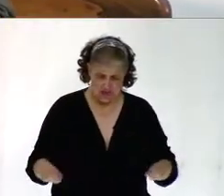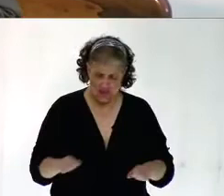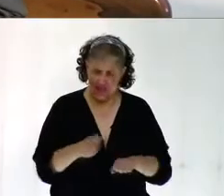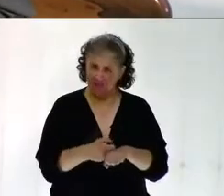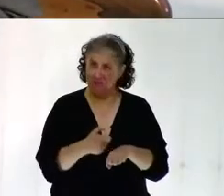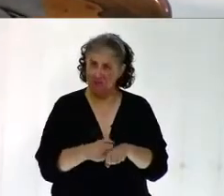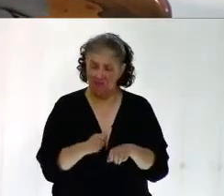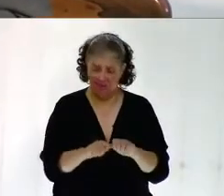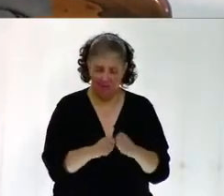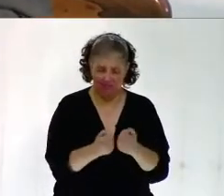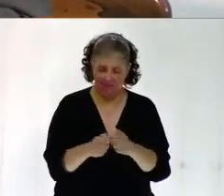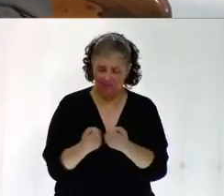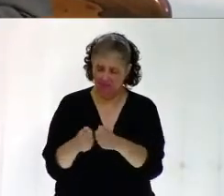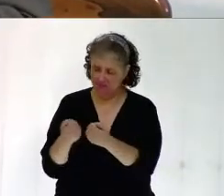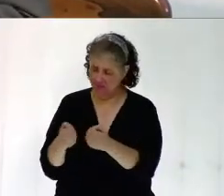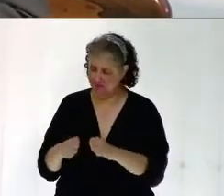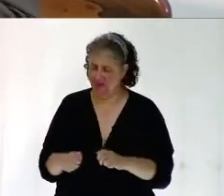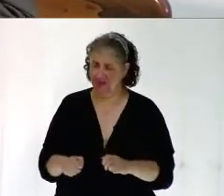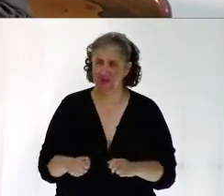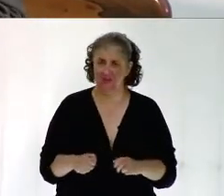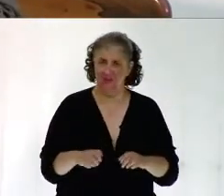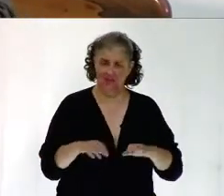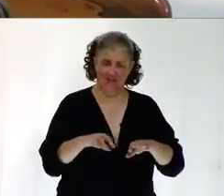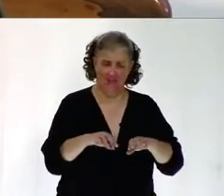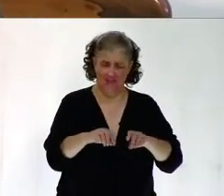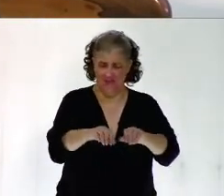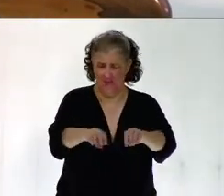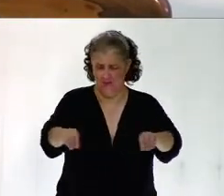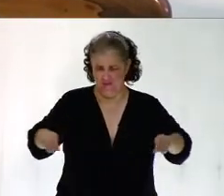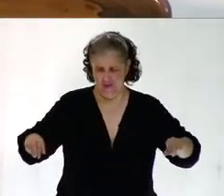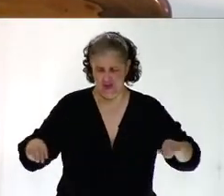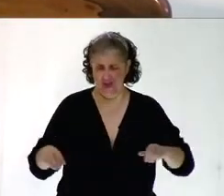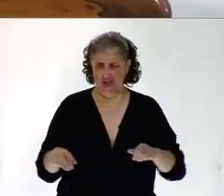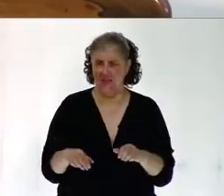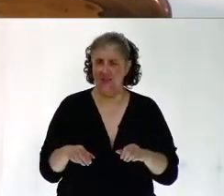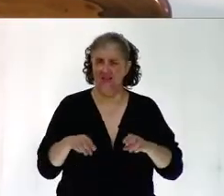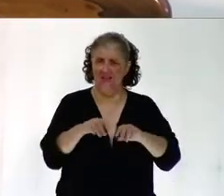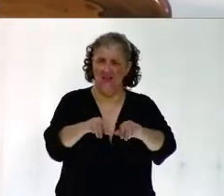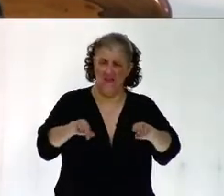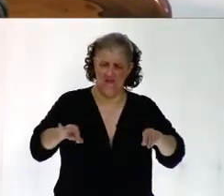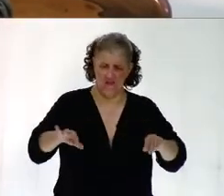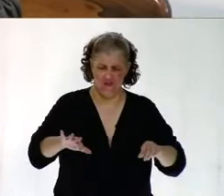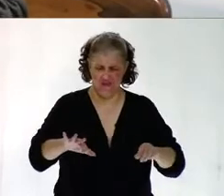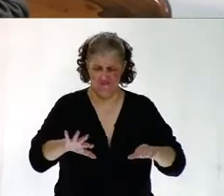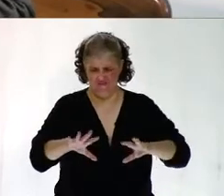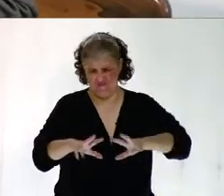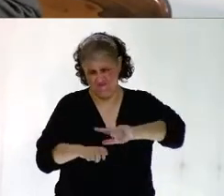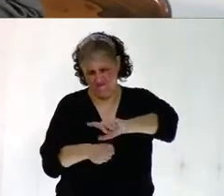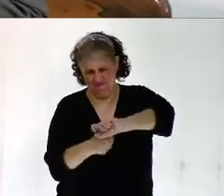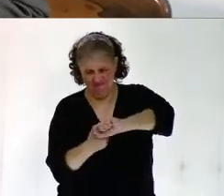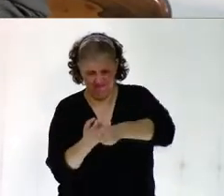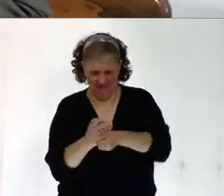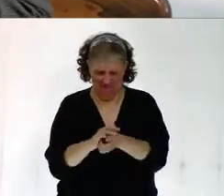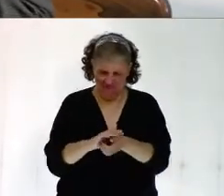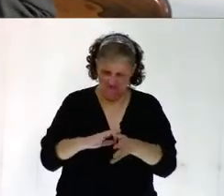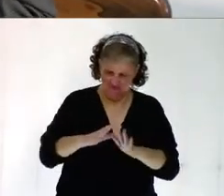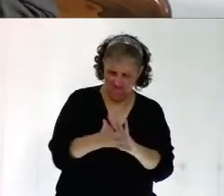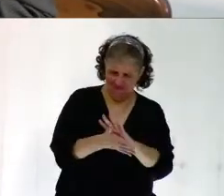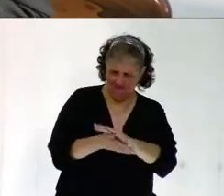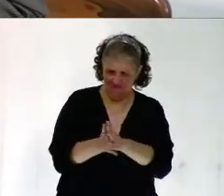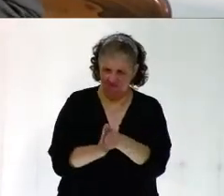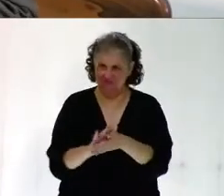resíduos é uma região geológica geológica retorcida onde as